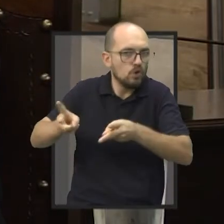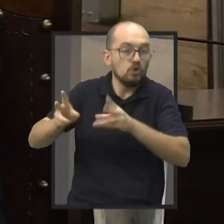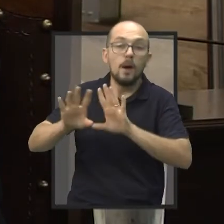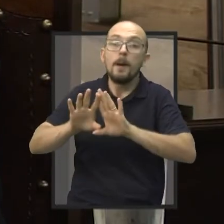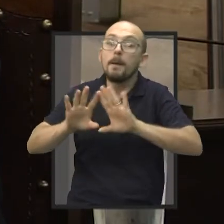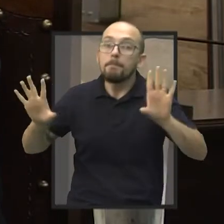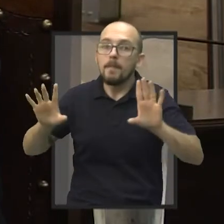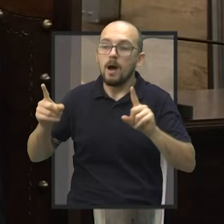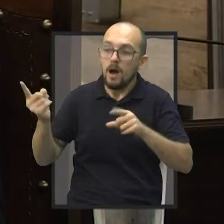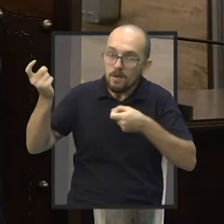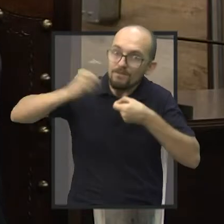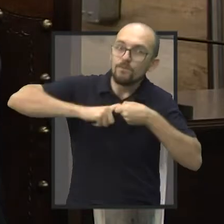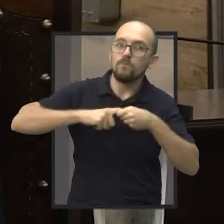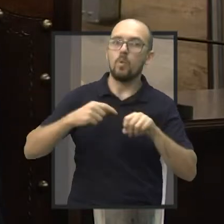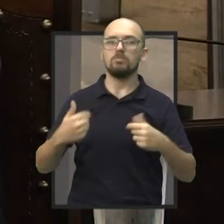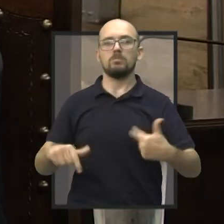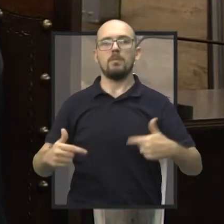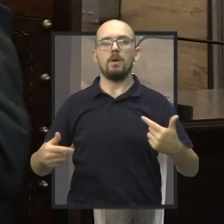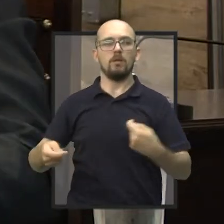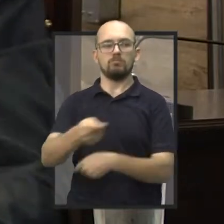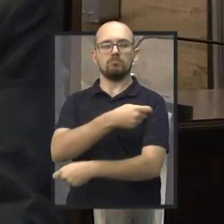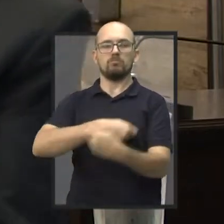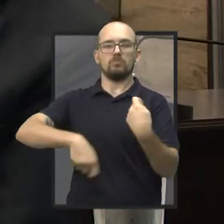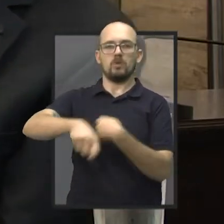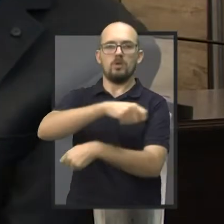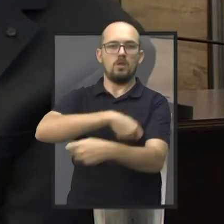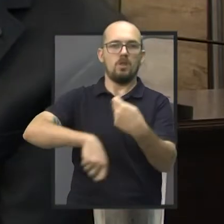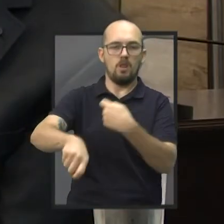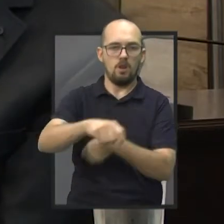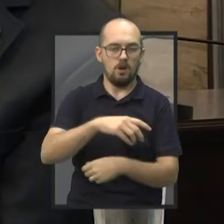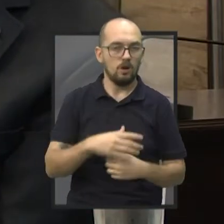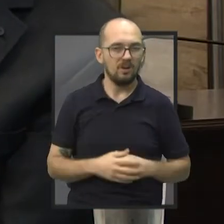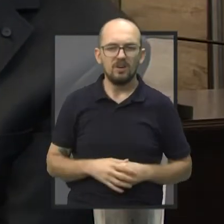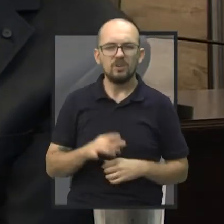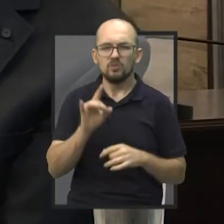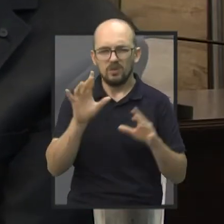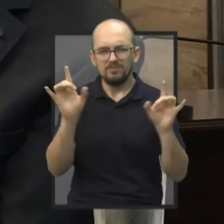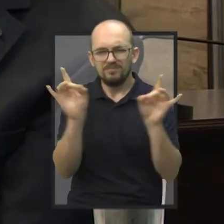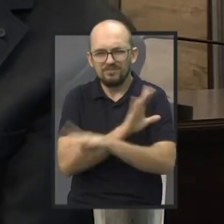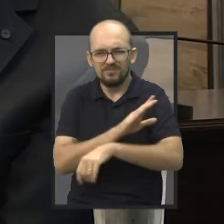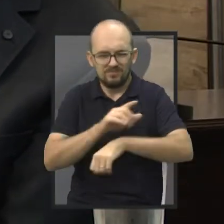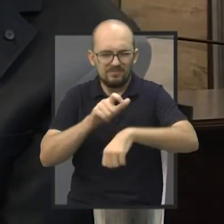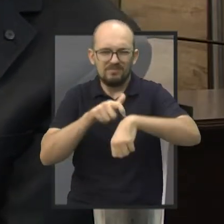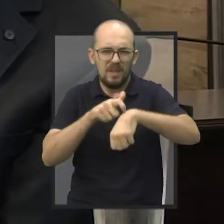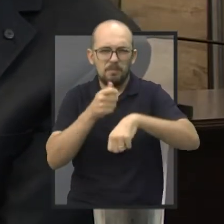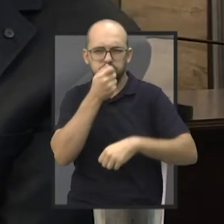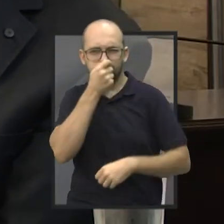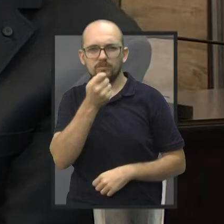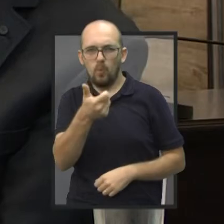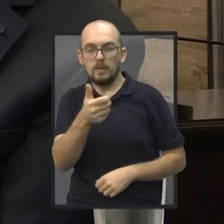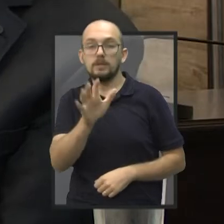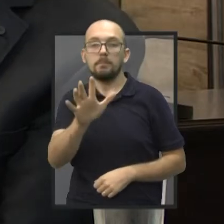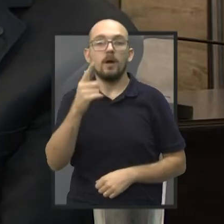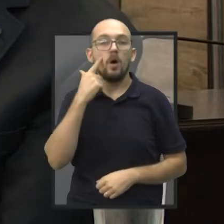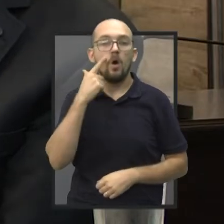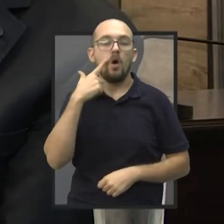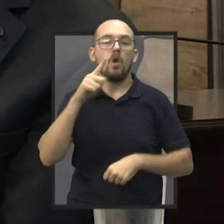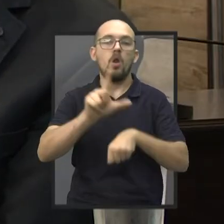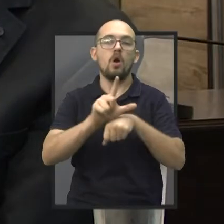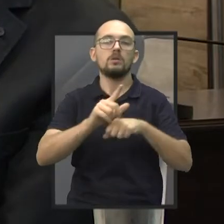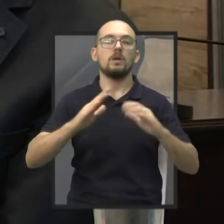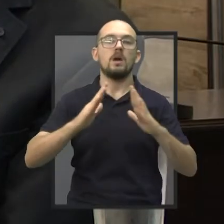eles reativassem o seu faturamento. Por exemplo, só para concluir, que nós estamos chegando no final do nosso tempo, as Casas